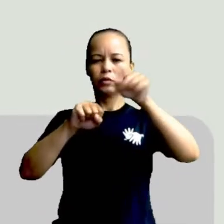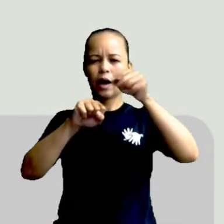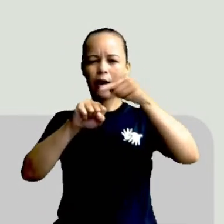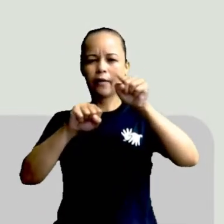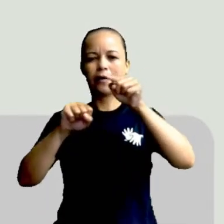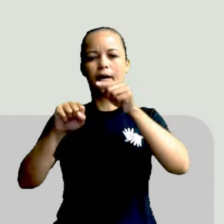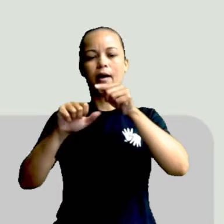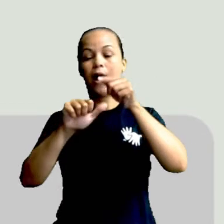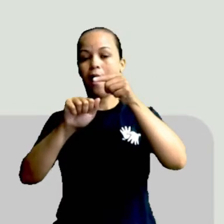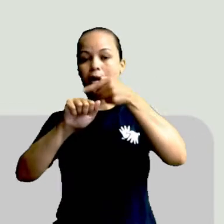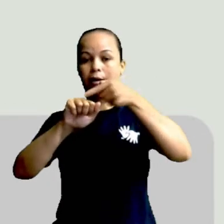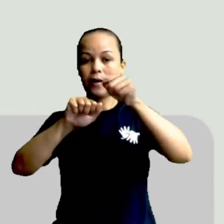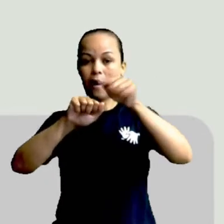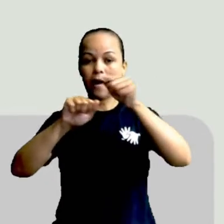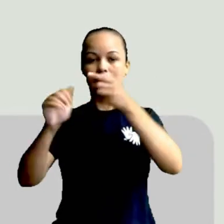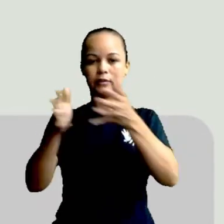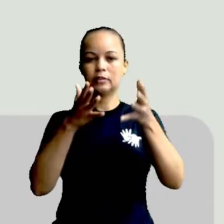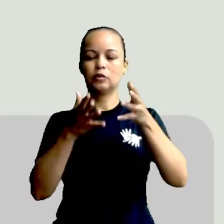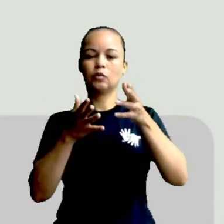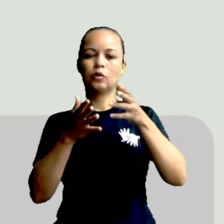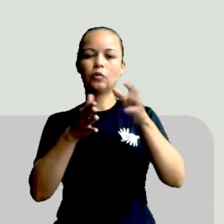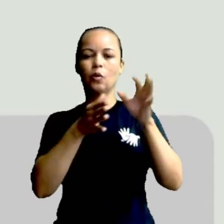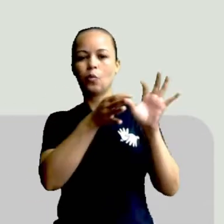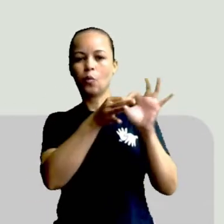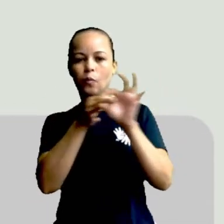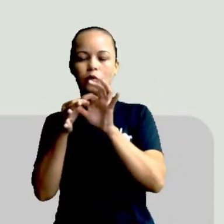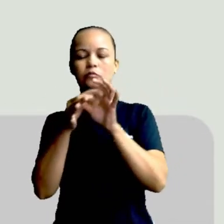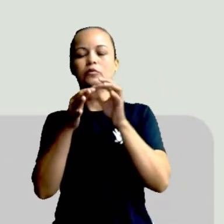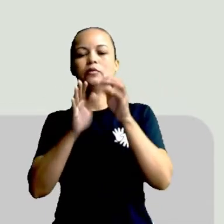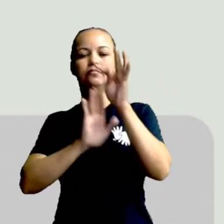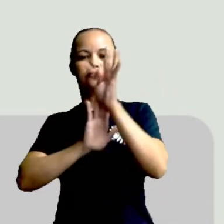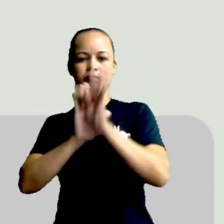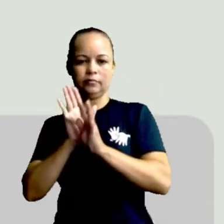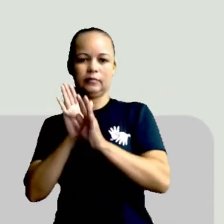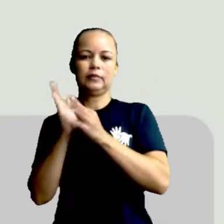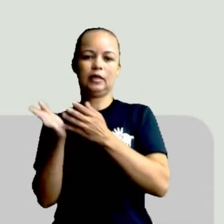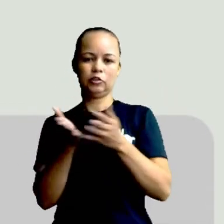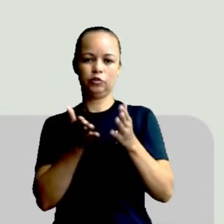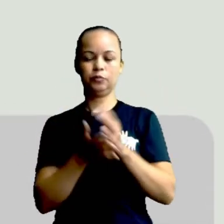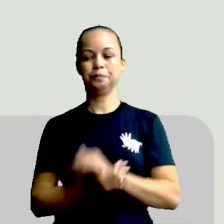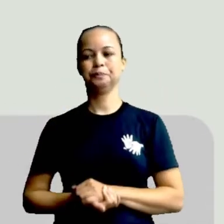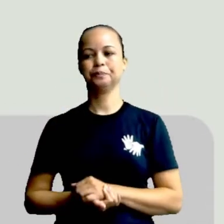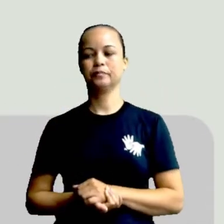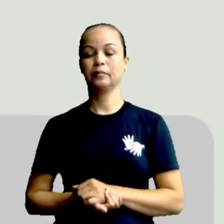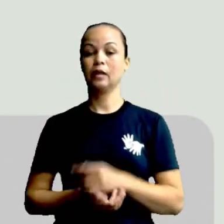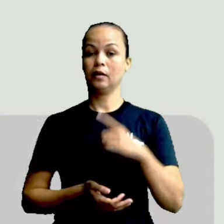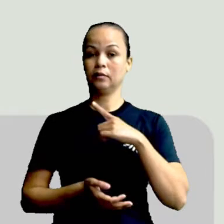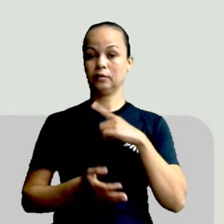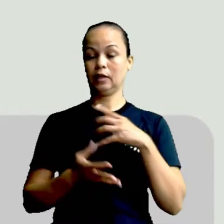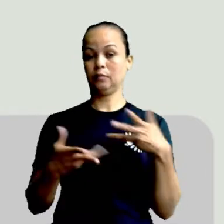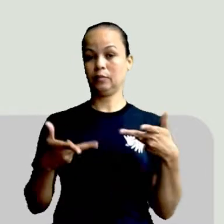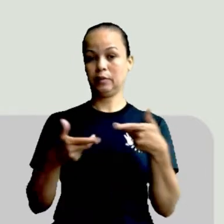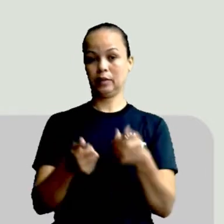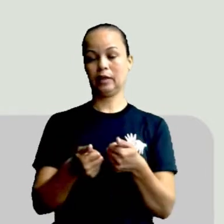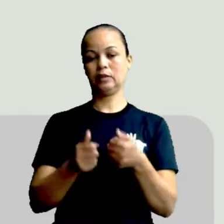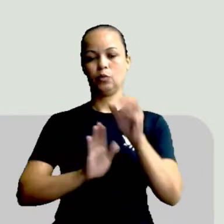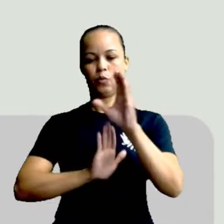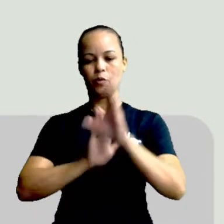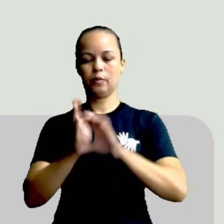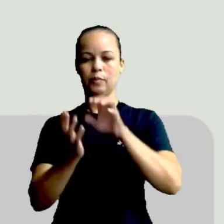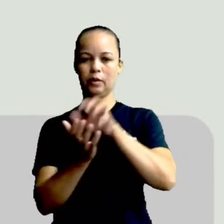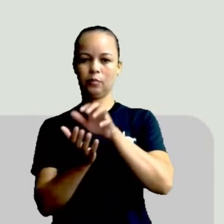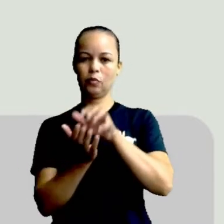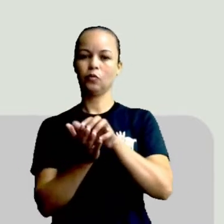a partir dos contextos de produção textual então aí algumas habilidades já do currículo de Pernambuco